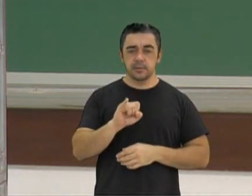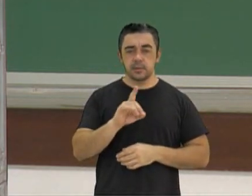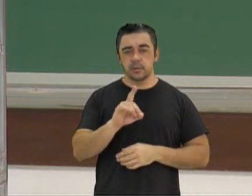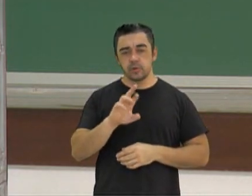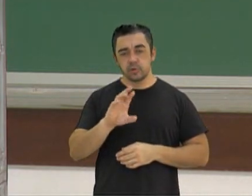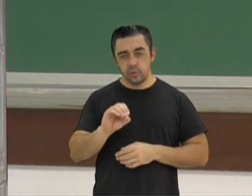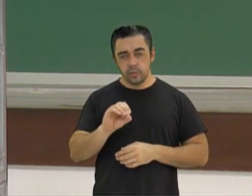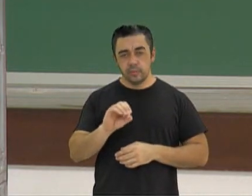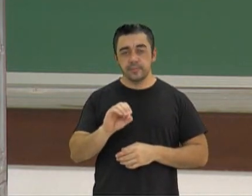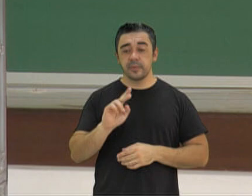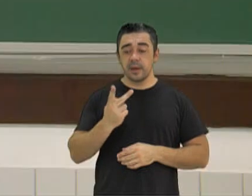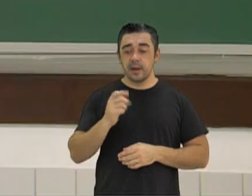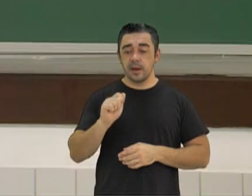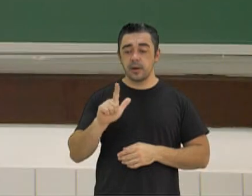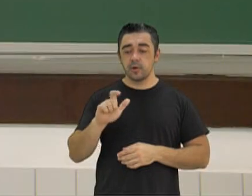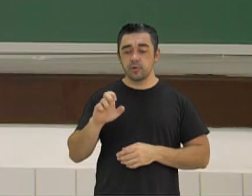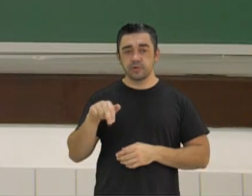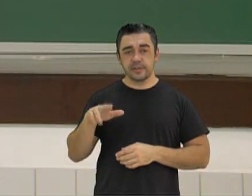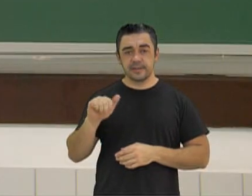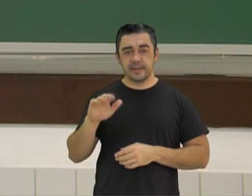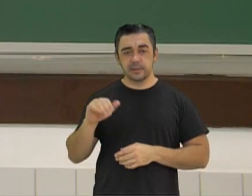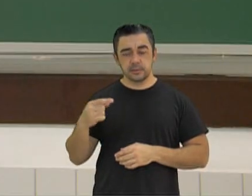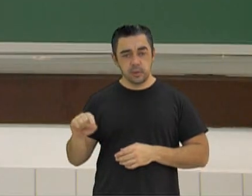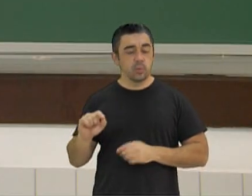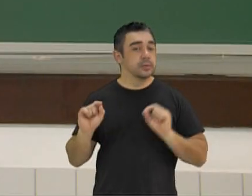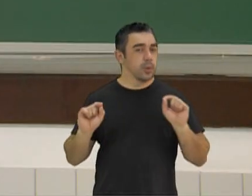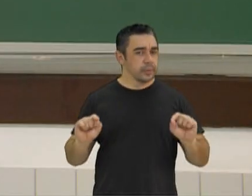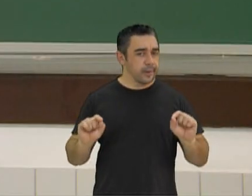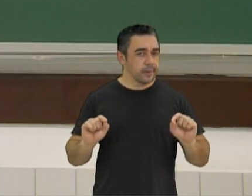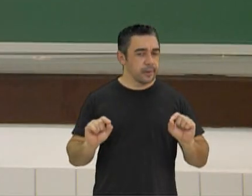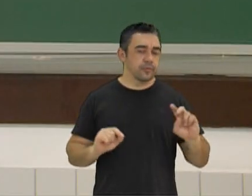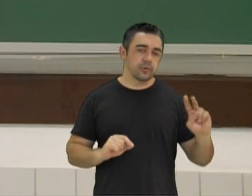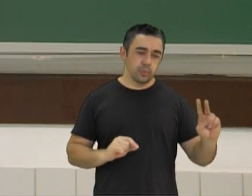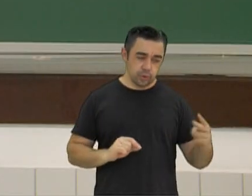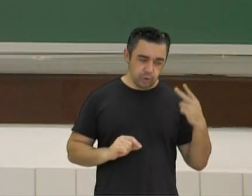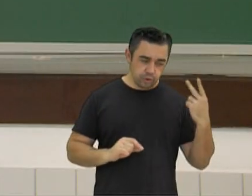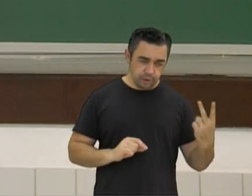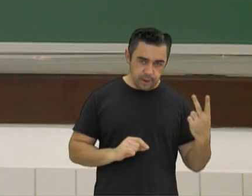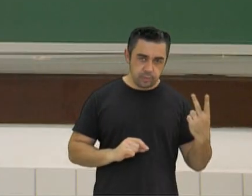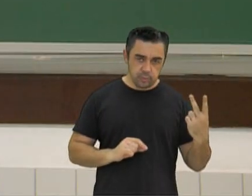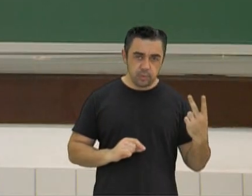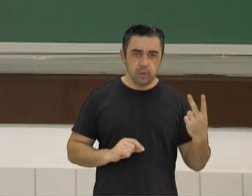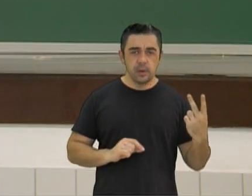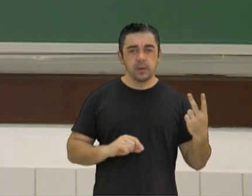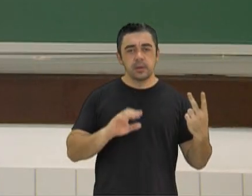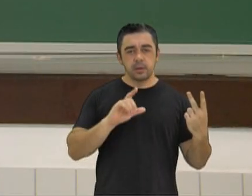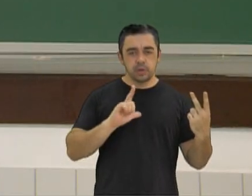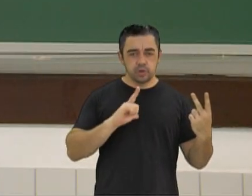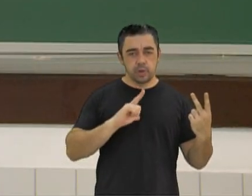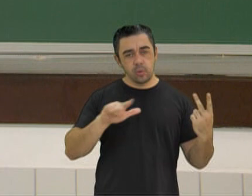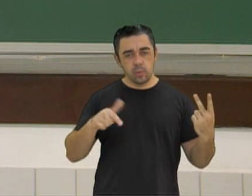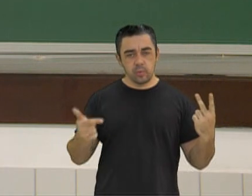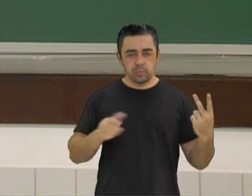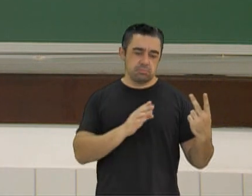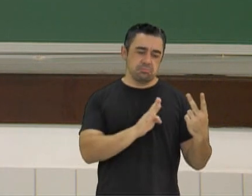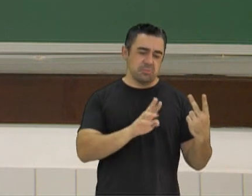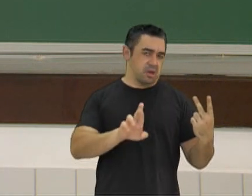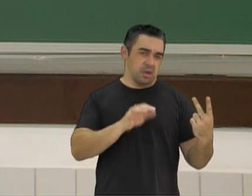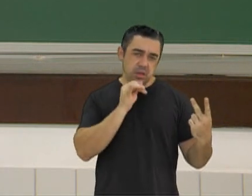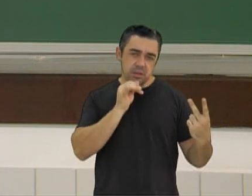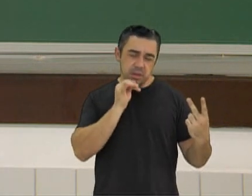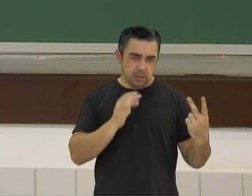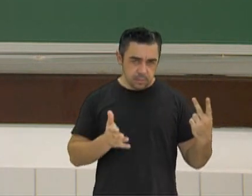Então, nessa reação, senhoras e senhores, eu vou eliminar um hidrogênio e vou eliminar um